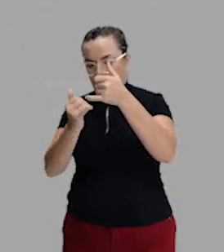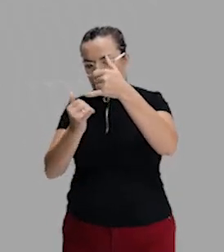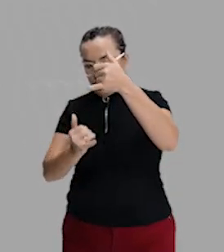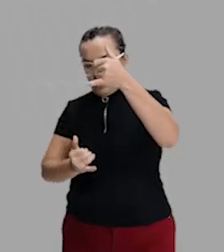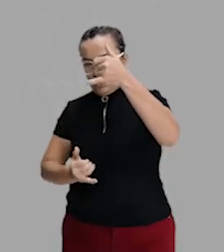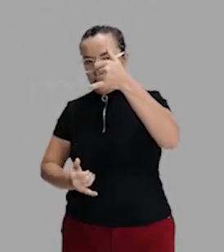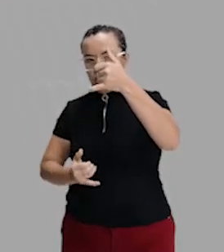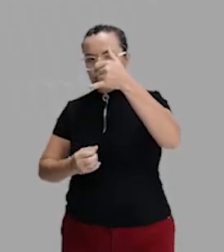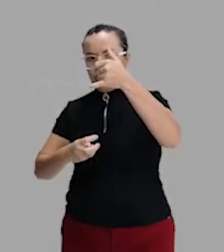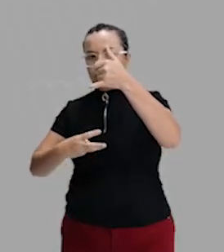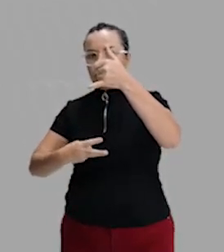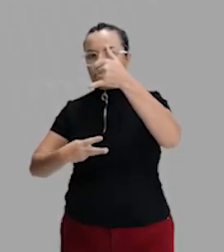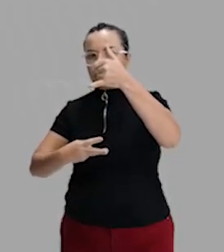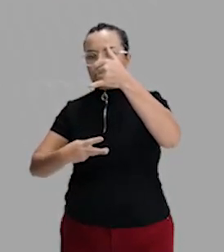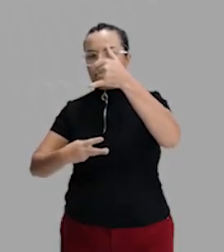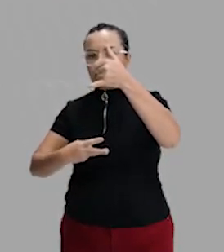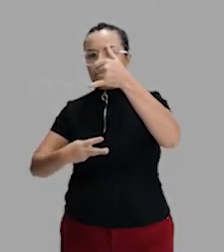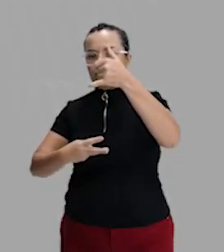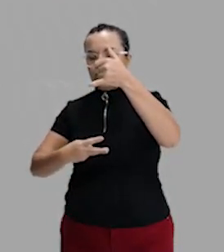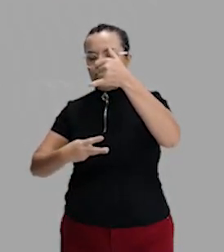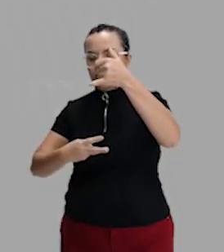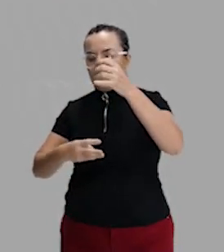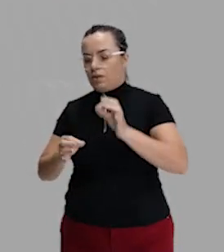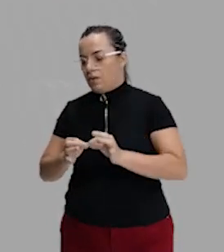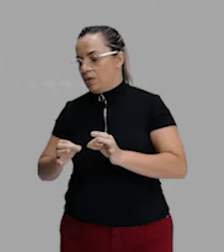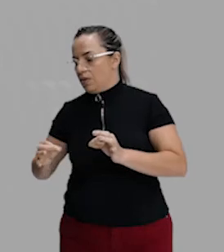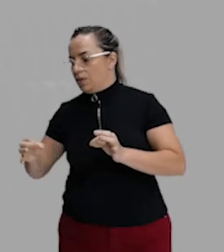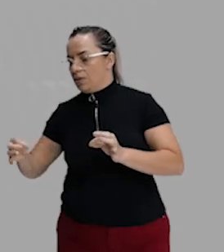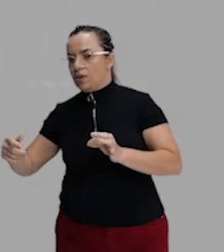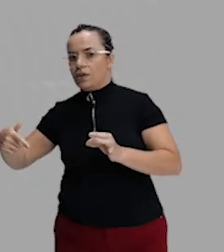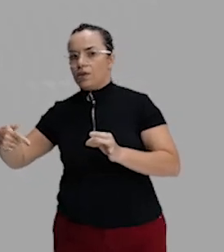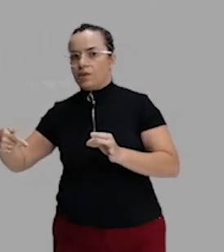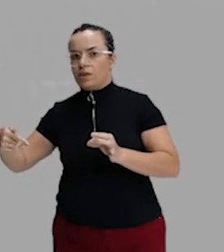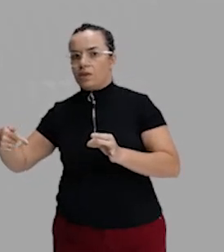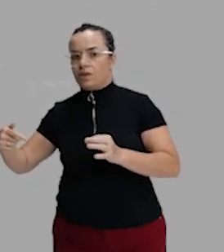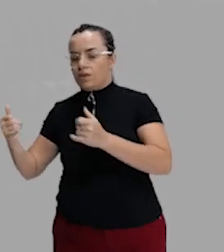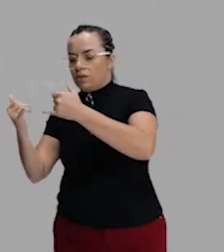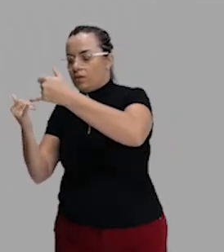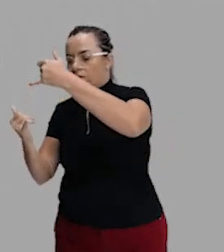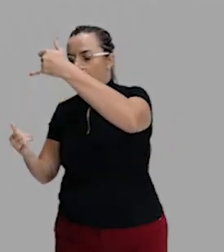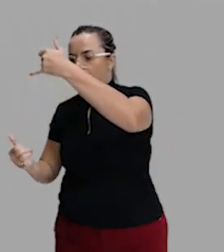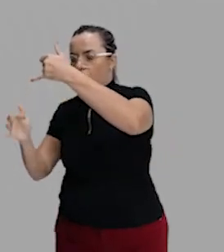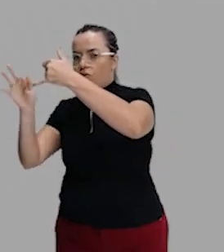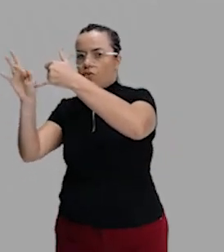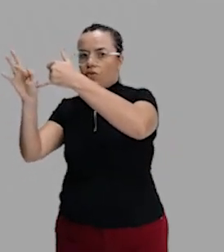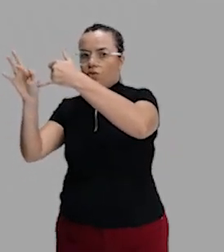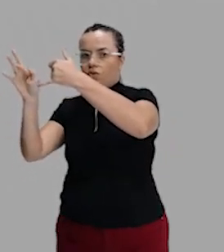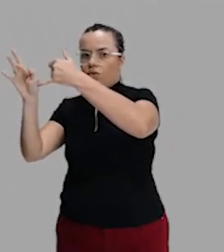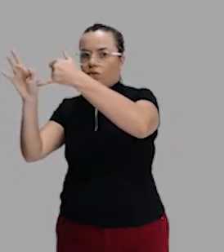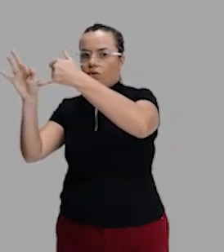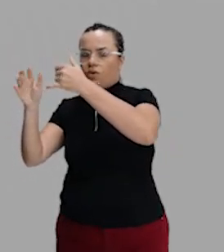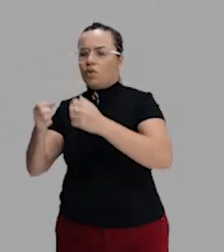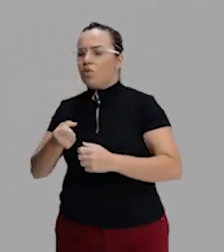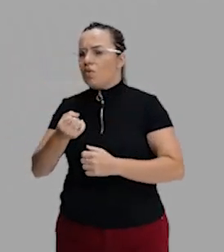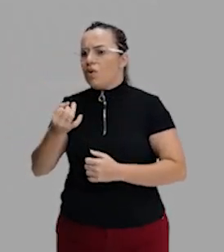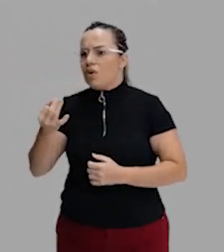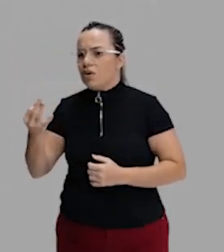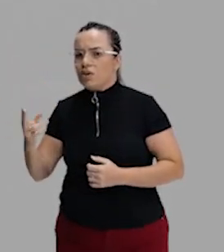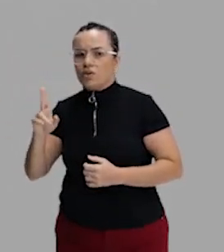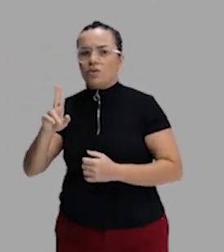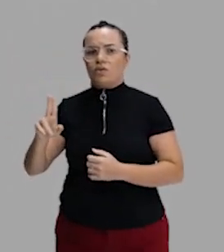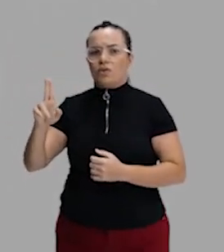é 7, a distância, quantas unidades tem do 3 por 7? São 4 unidades.